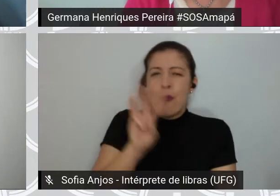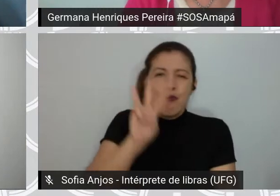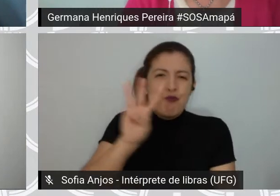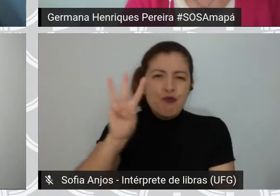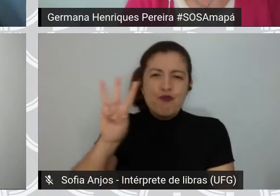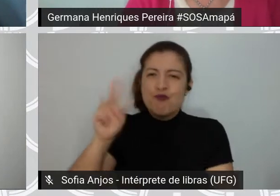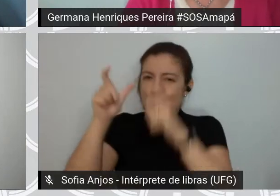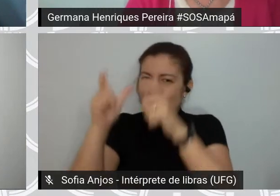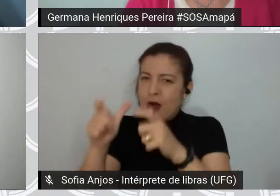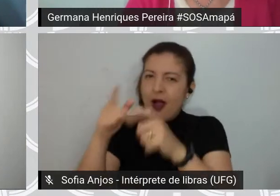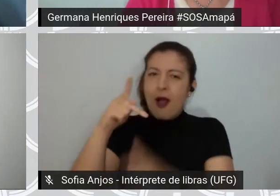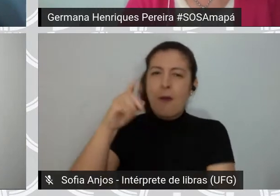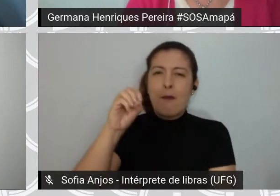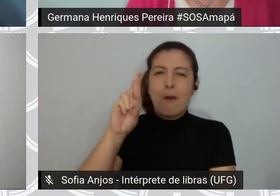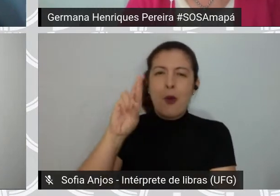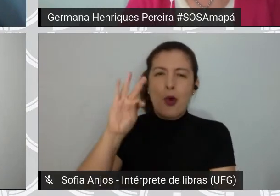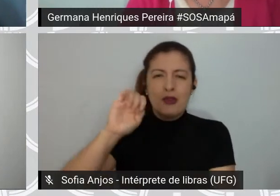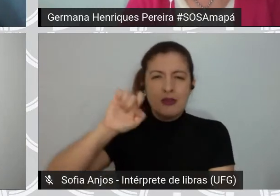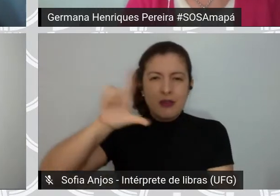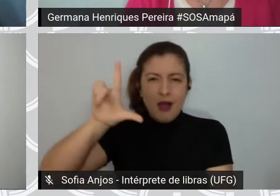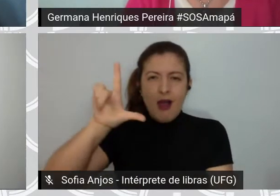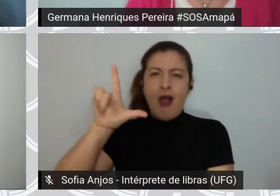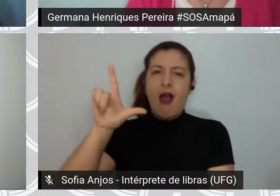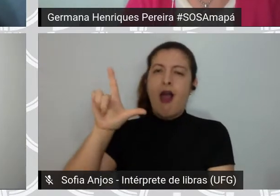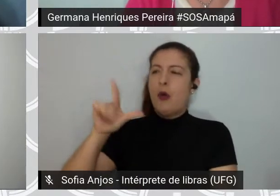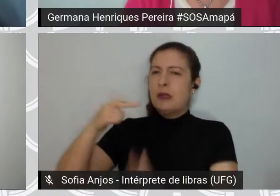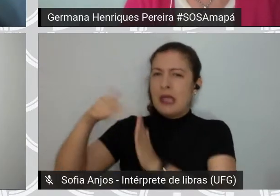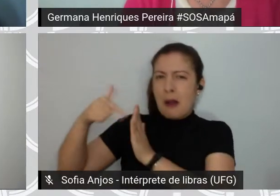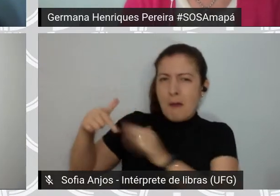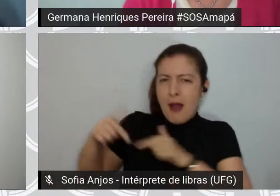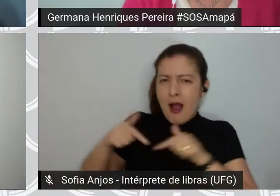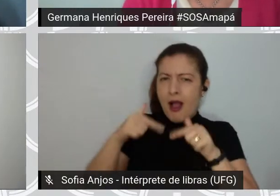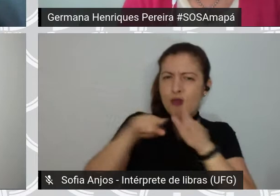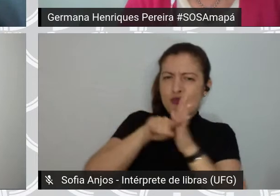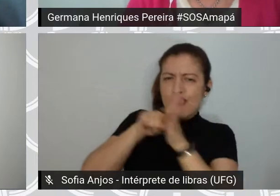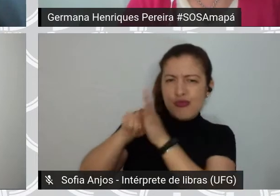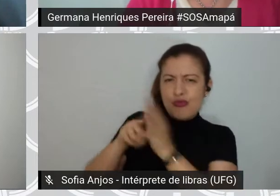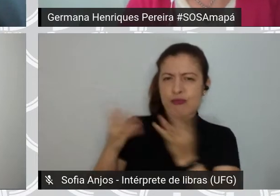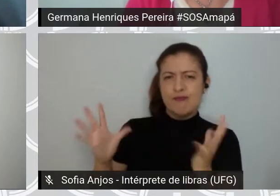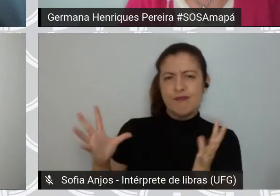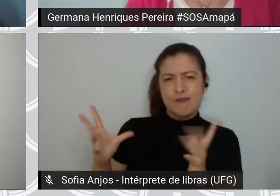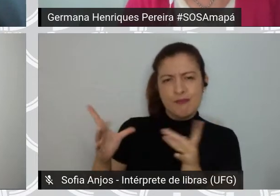Com os nossos trabalhos reunidos. Poderiam ser